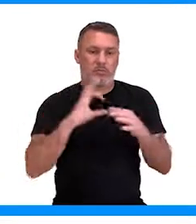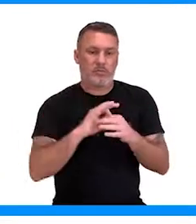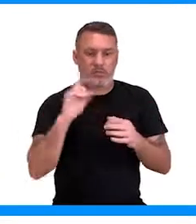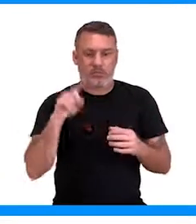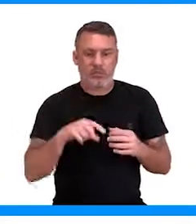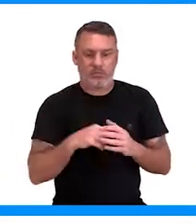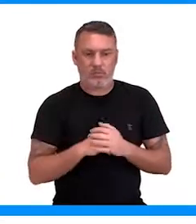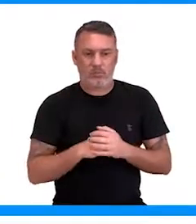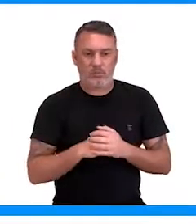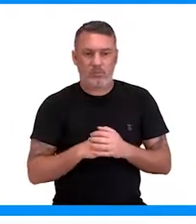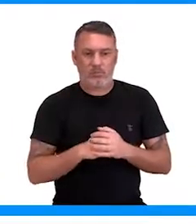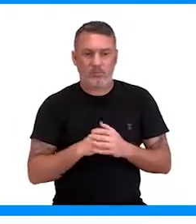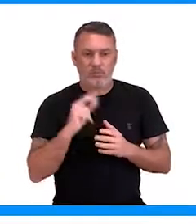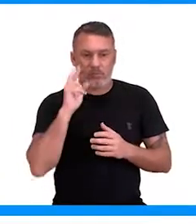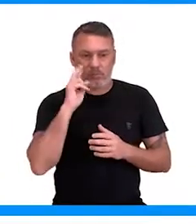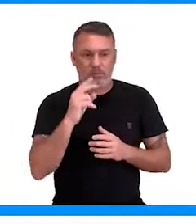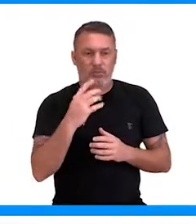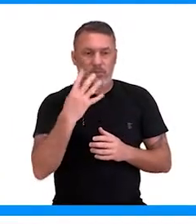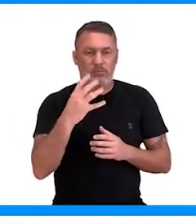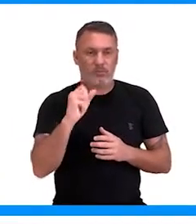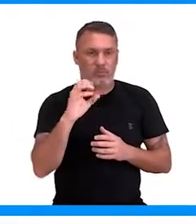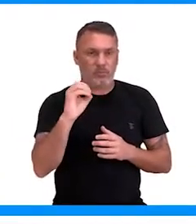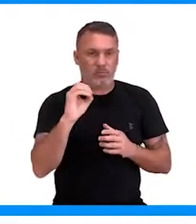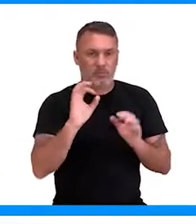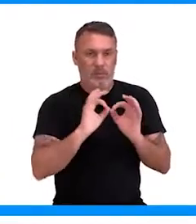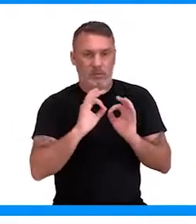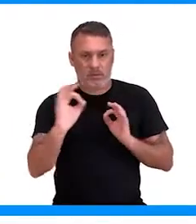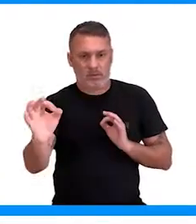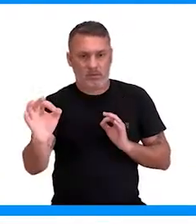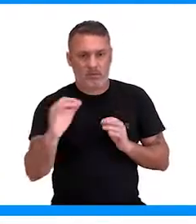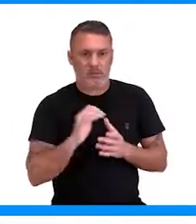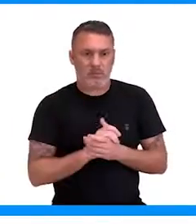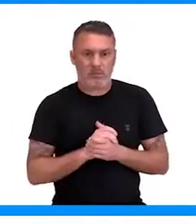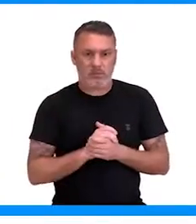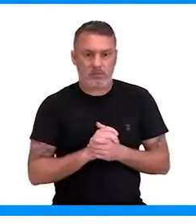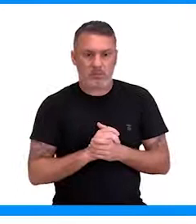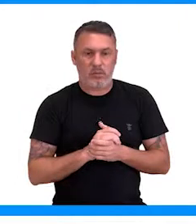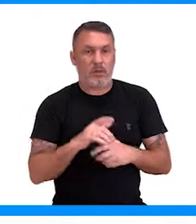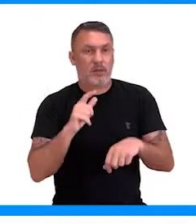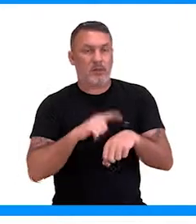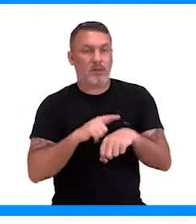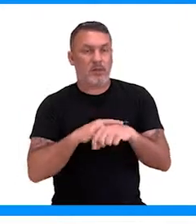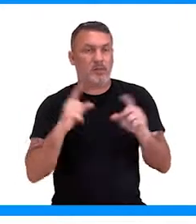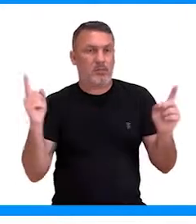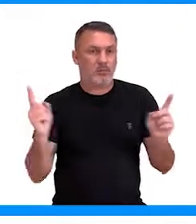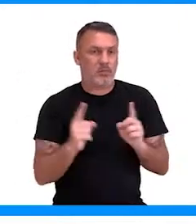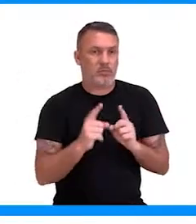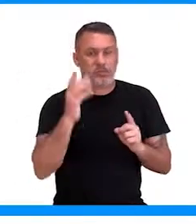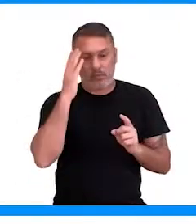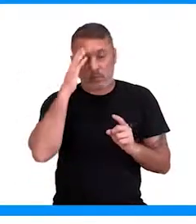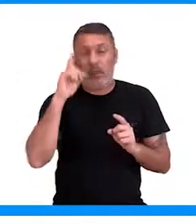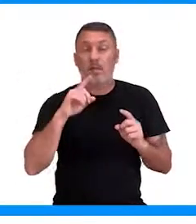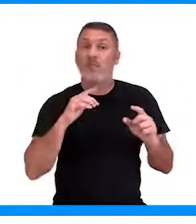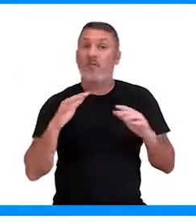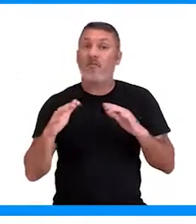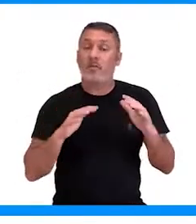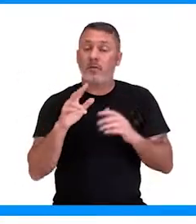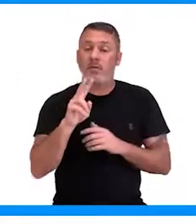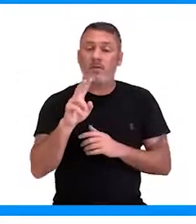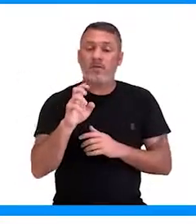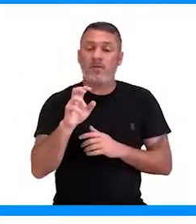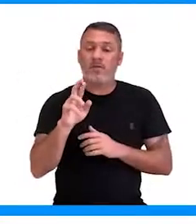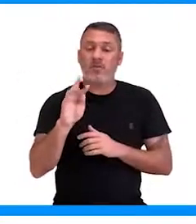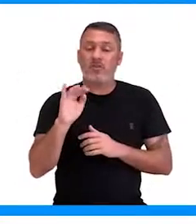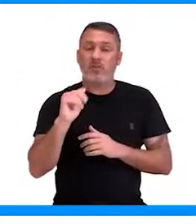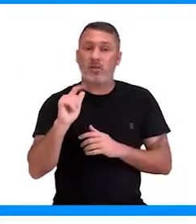só. Posições 480 metros e tempo. Então, eu estou falando do movimento